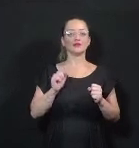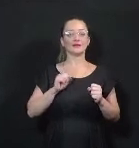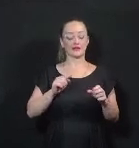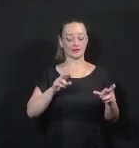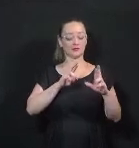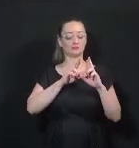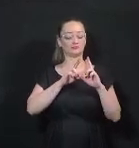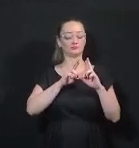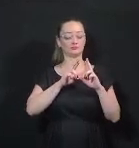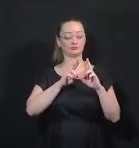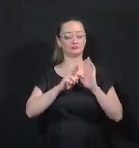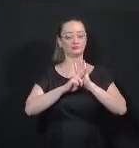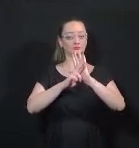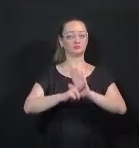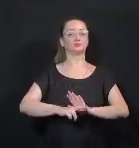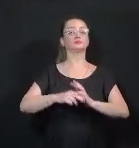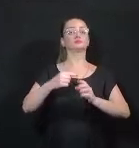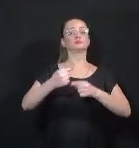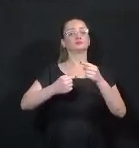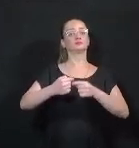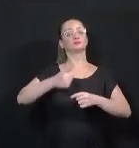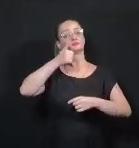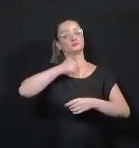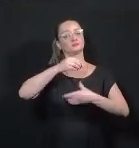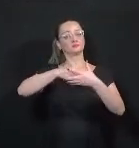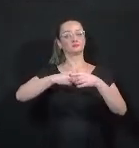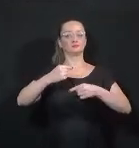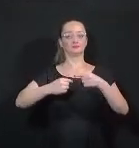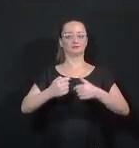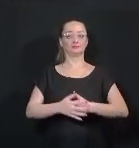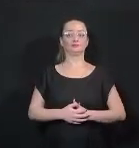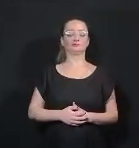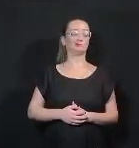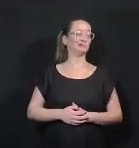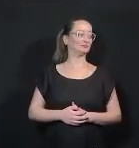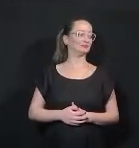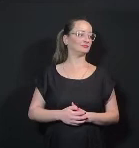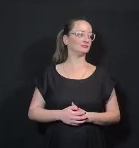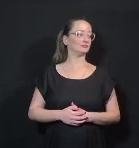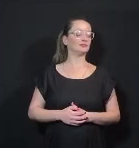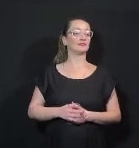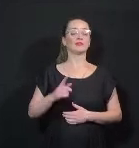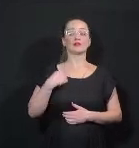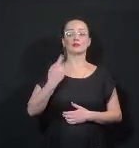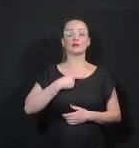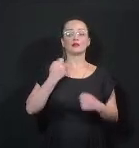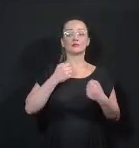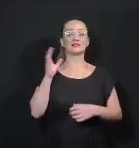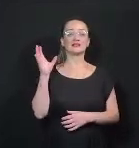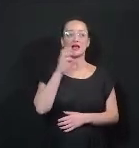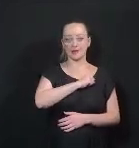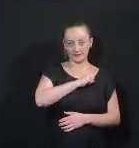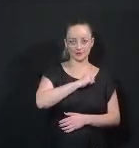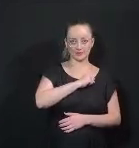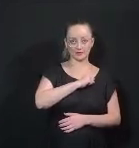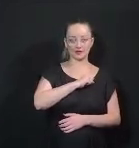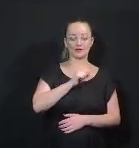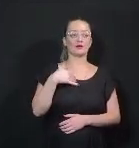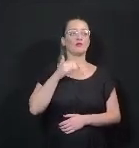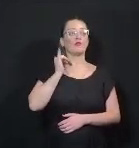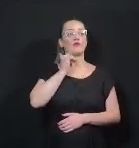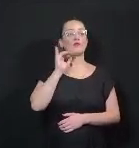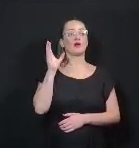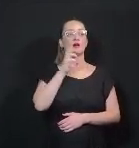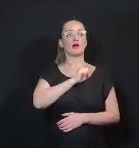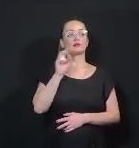representação política da mulher. Então, como nós temos que ser breves agora, eu vou falar